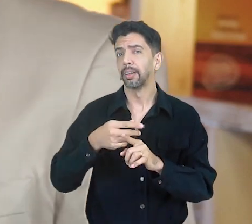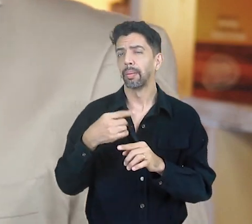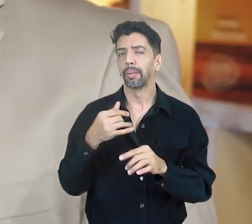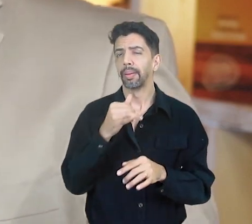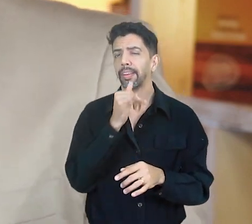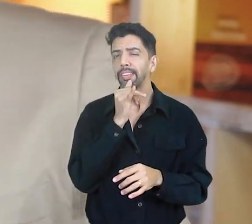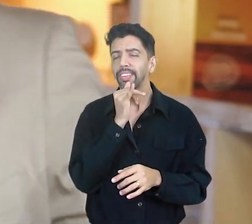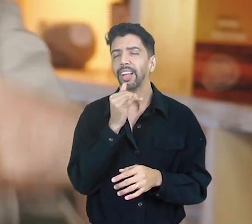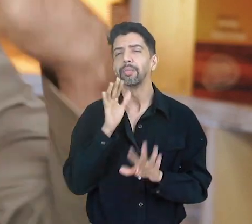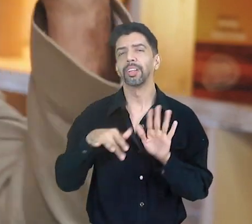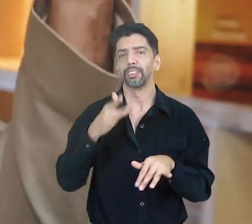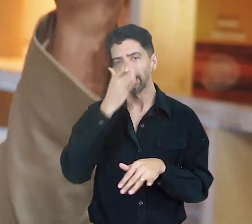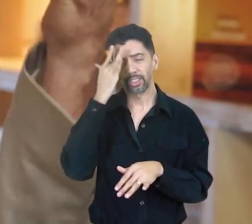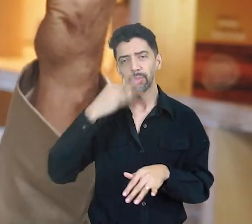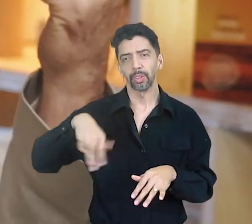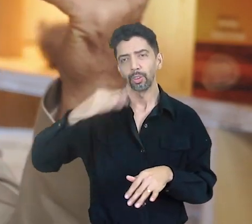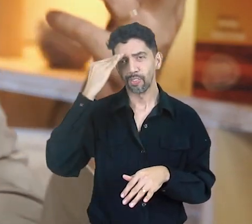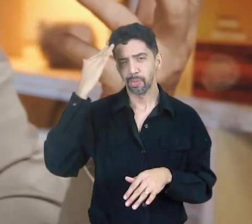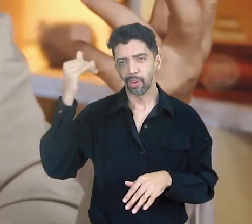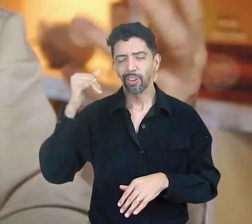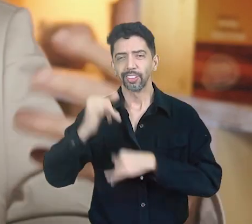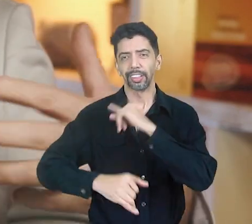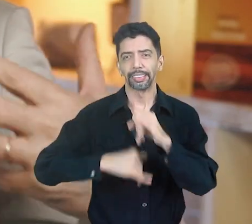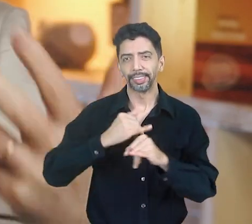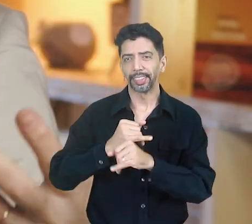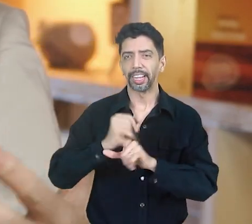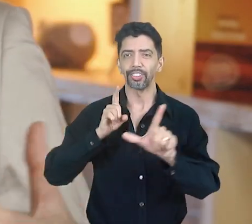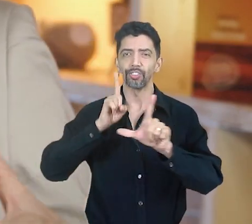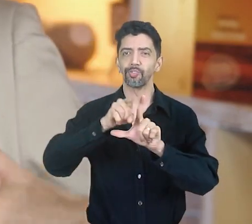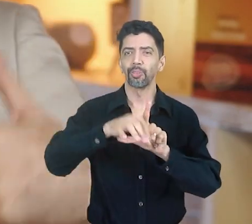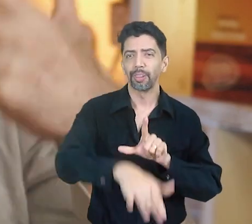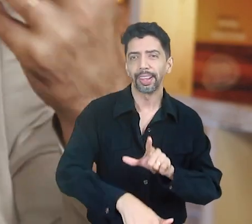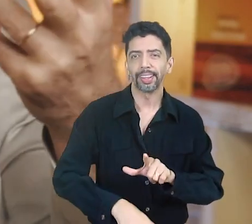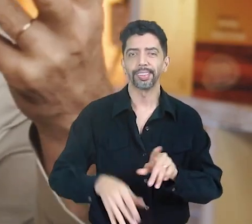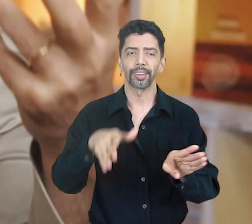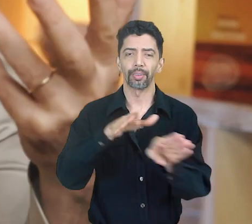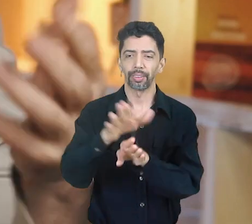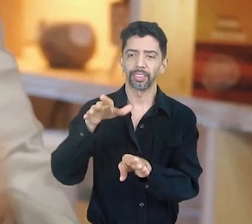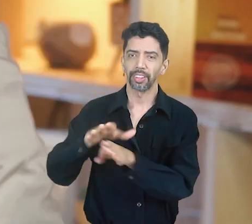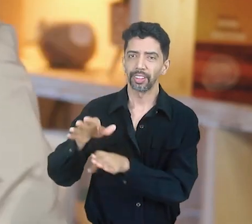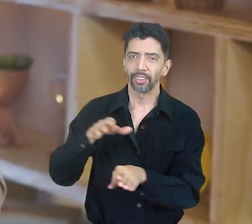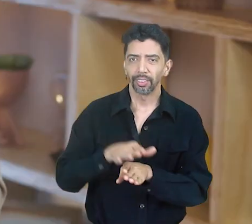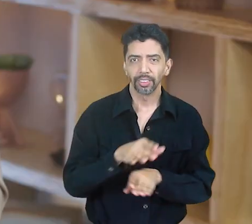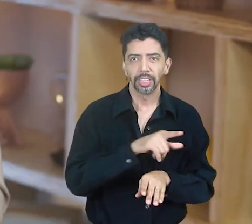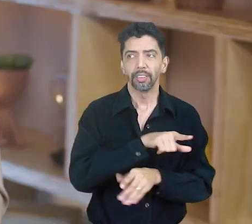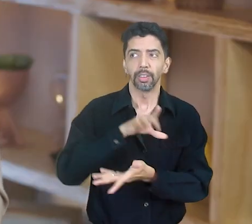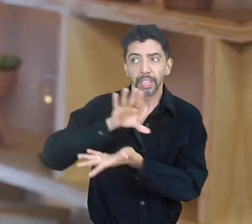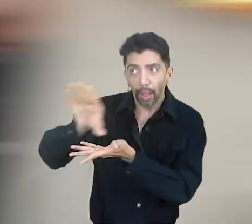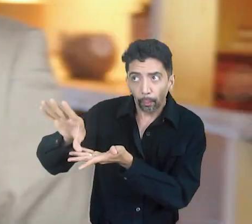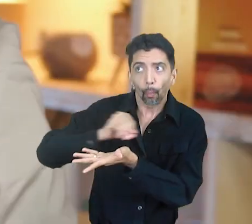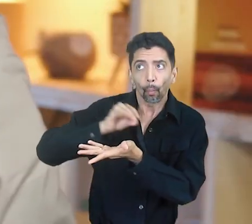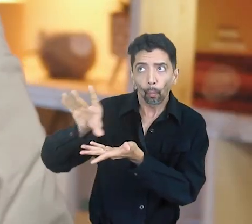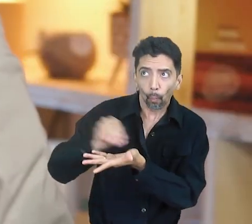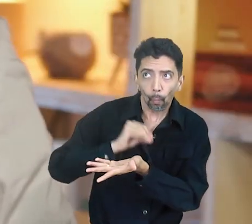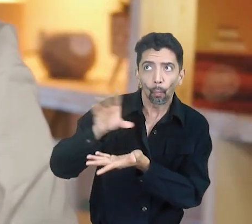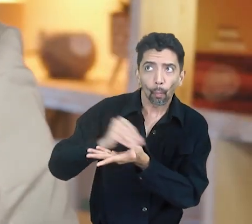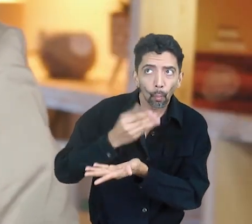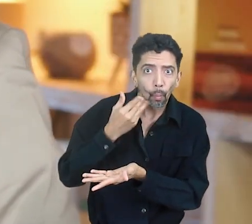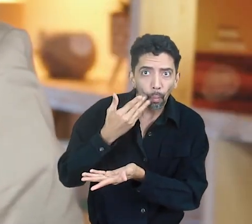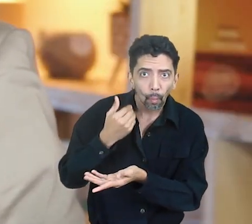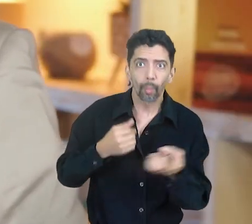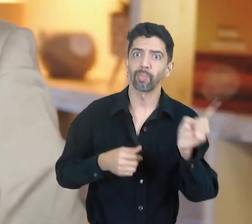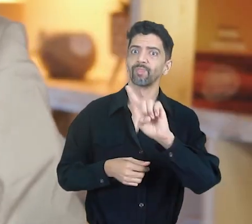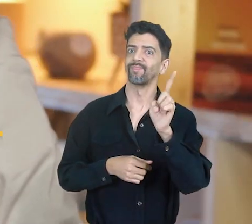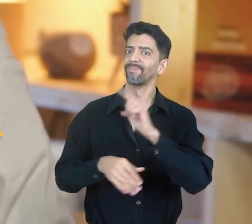aquele influencer ou aquele outro ou aquela outra falaram que assim vai dar certo. Não é verdade. A verdade é uma